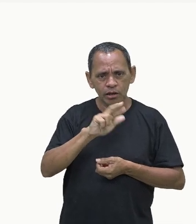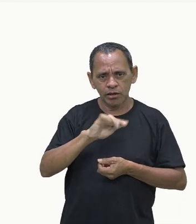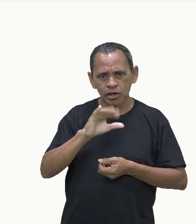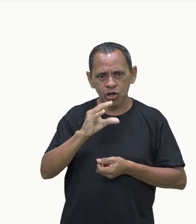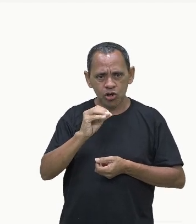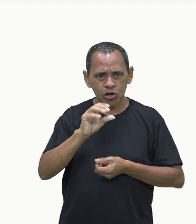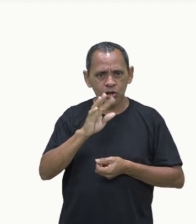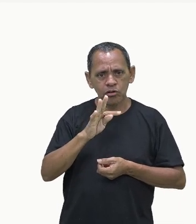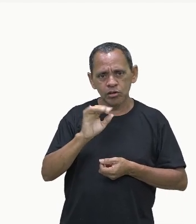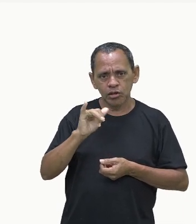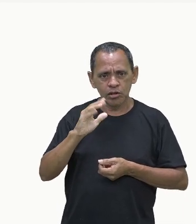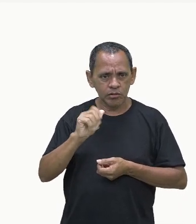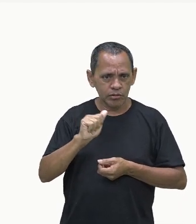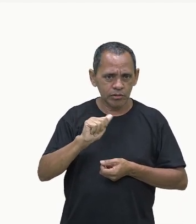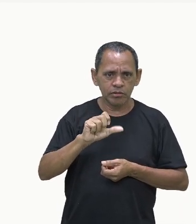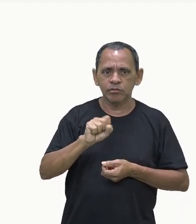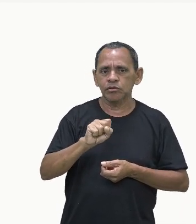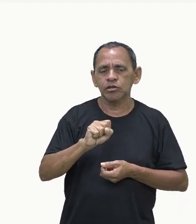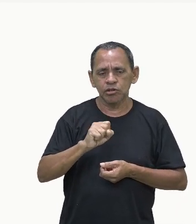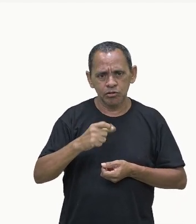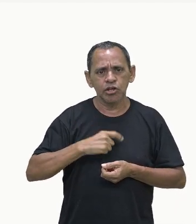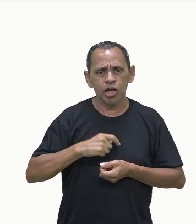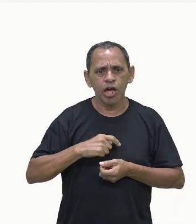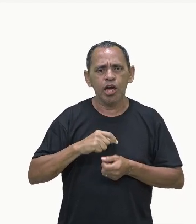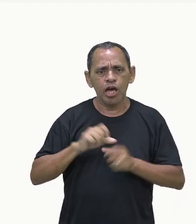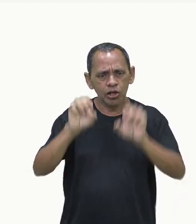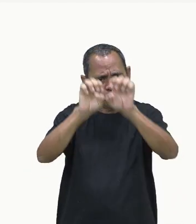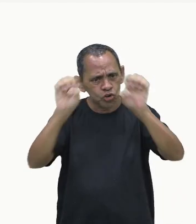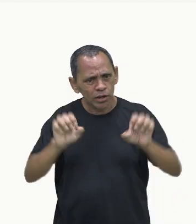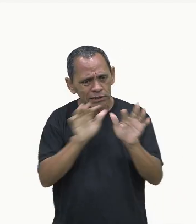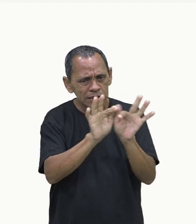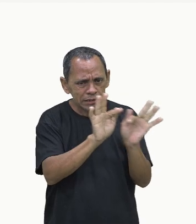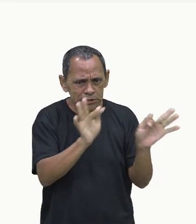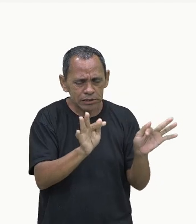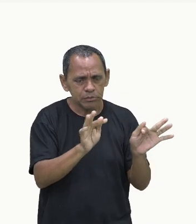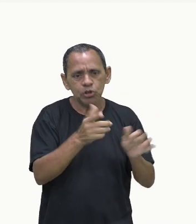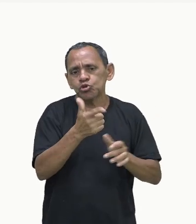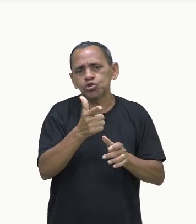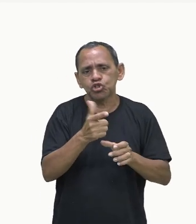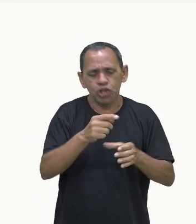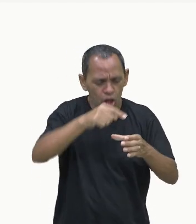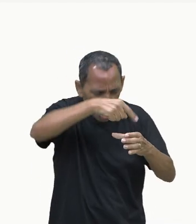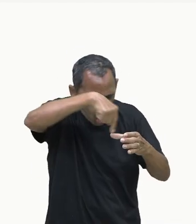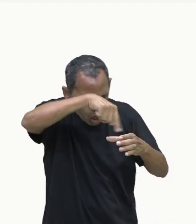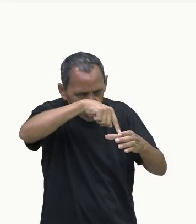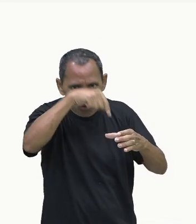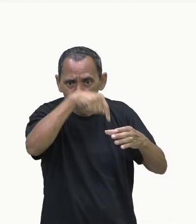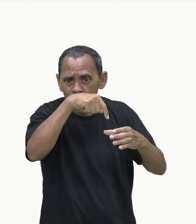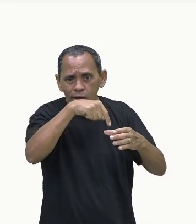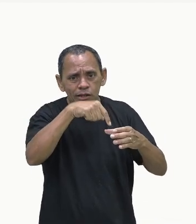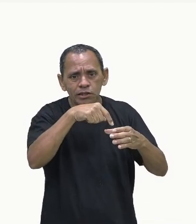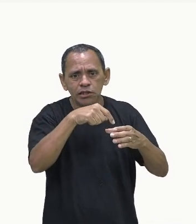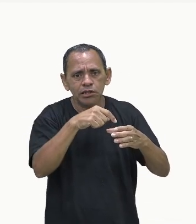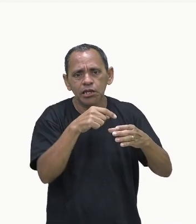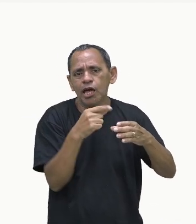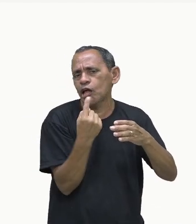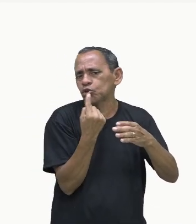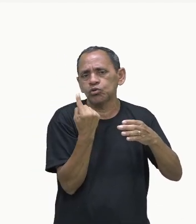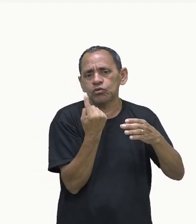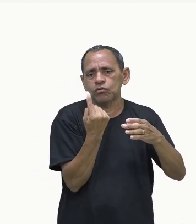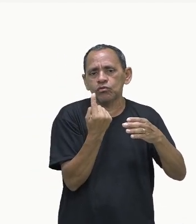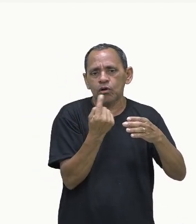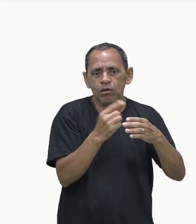têm uma estrutura muito mais simples, não têm o núcleo individualizado pela